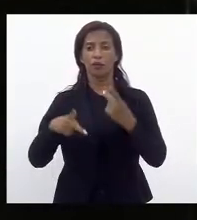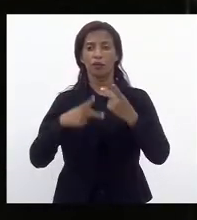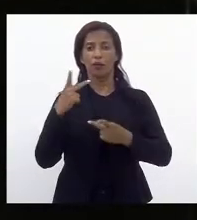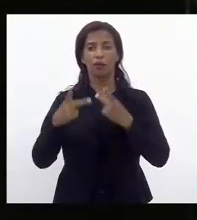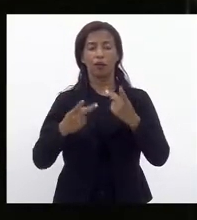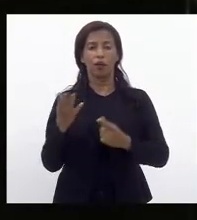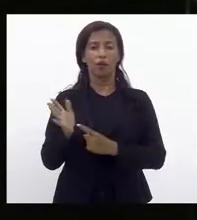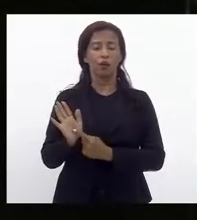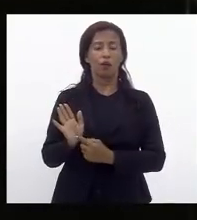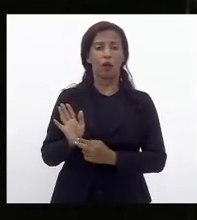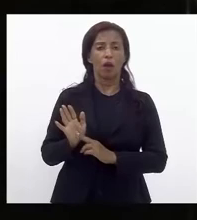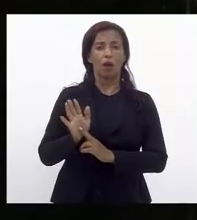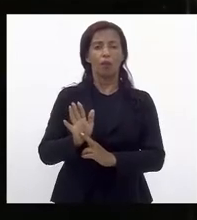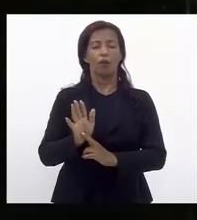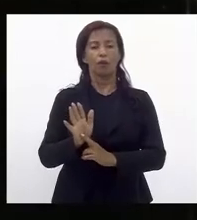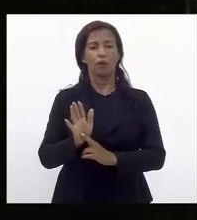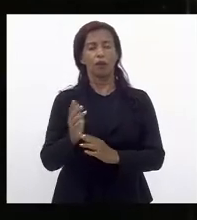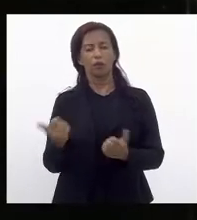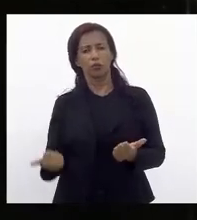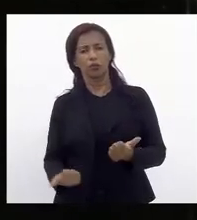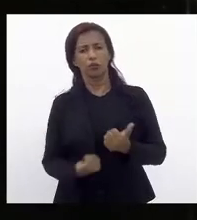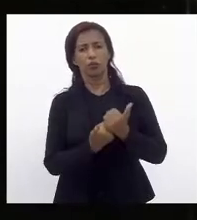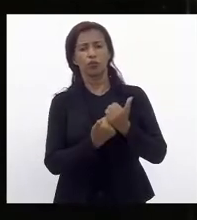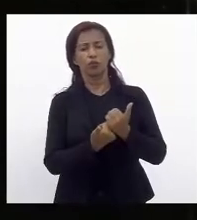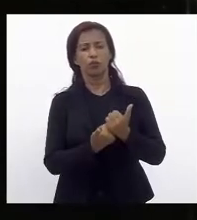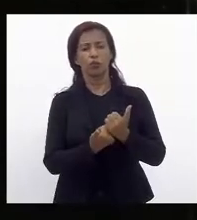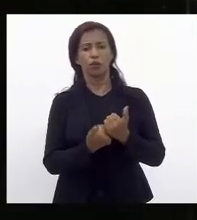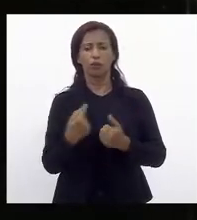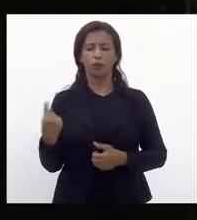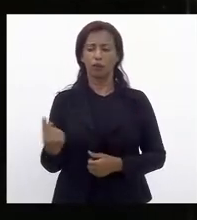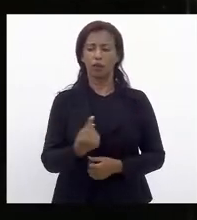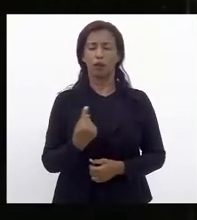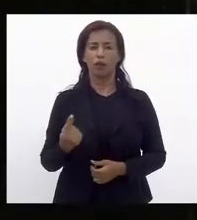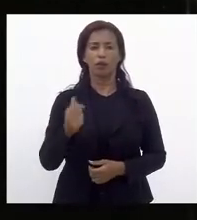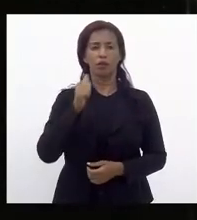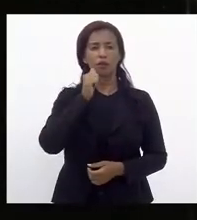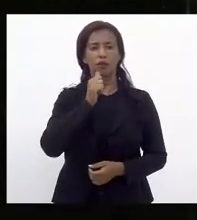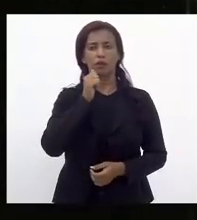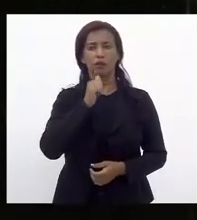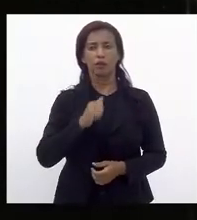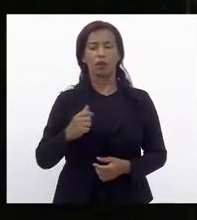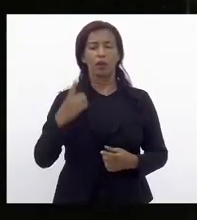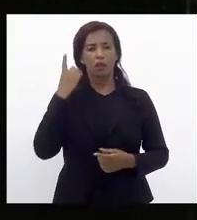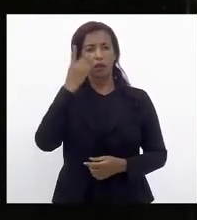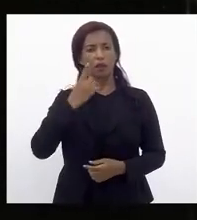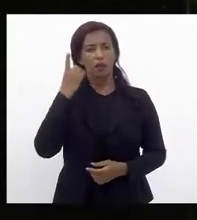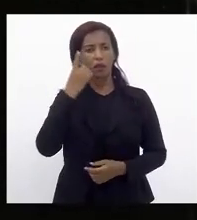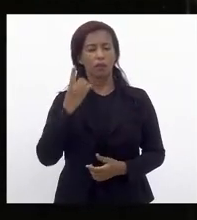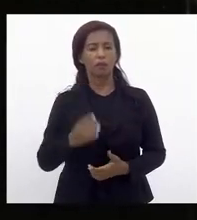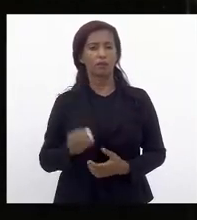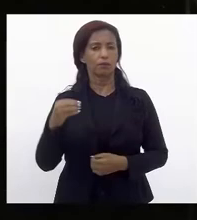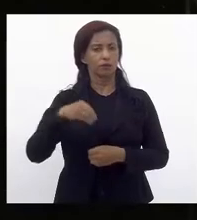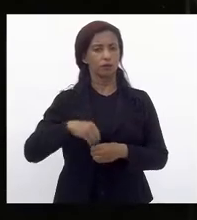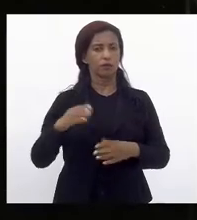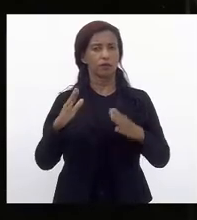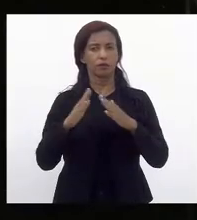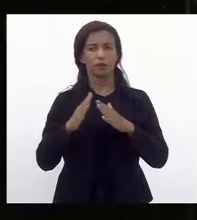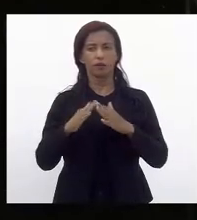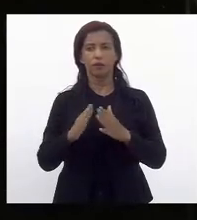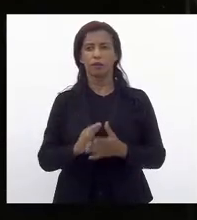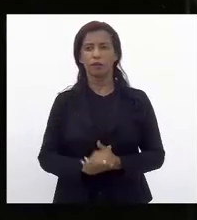vão apresentar o substitutivo para nós, mulheres, deputadas dentro dessa